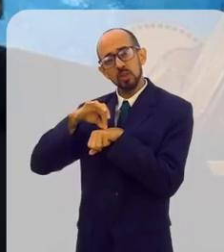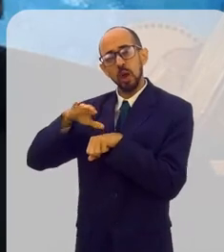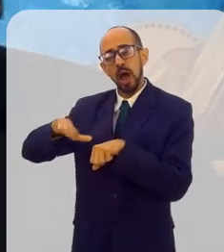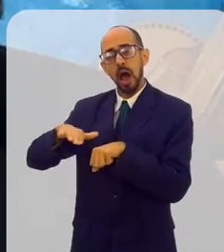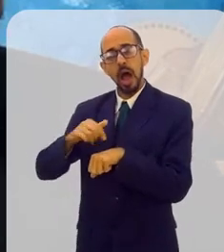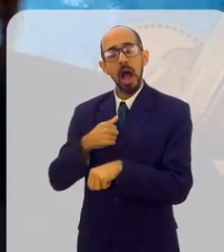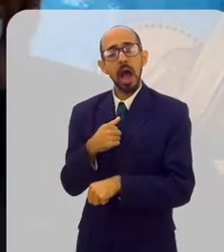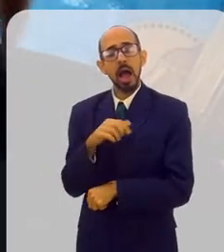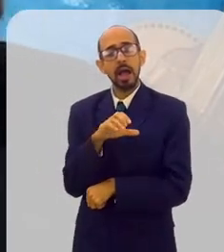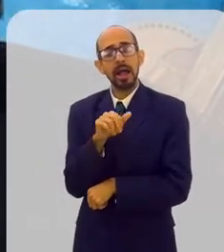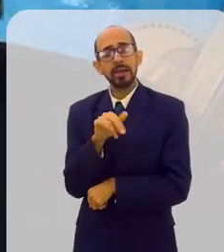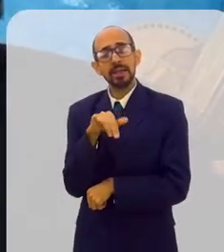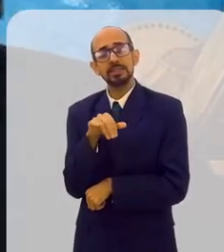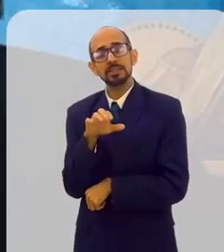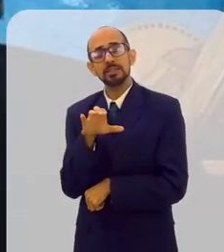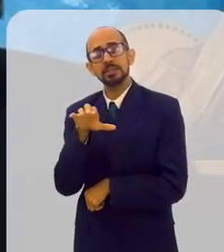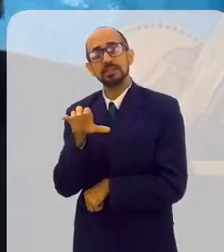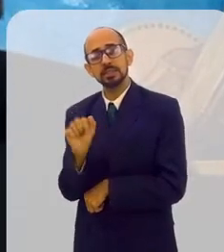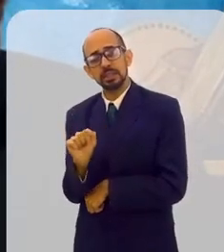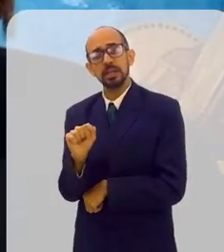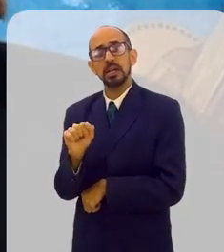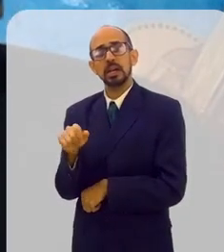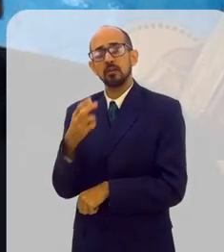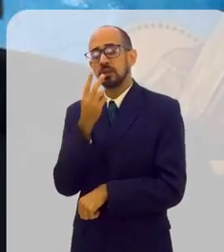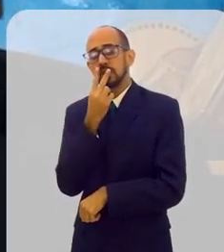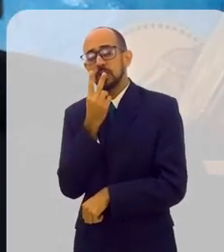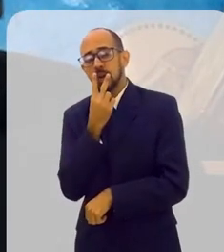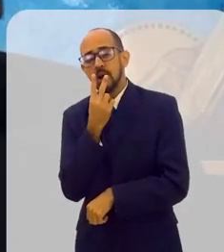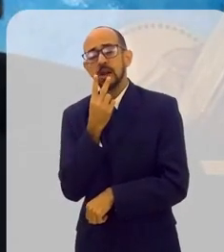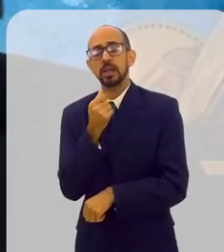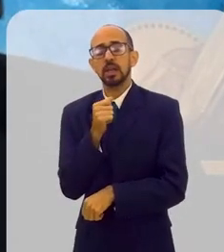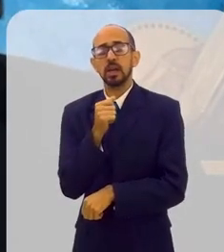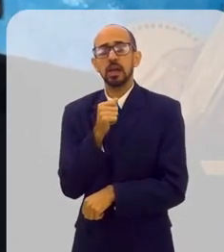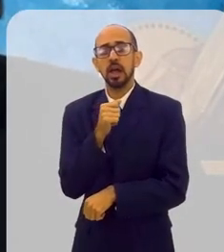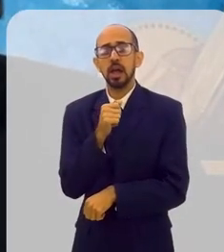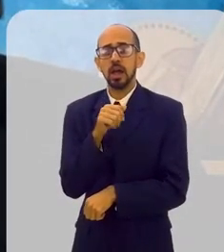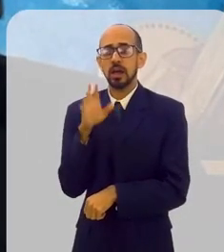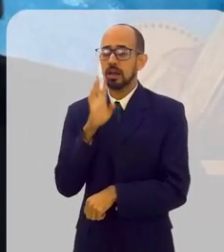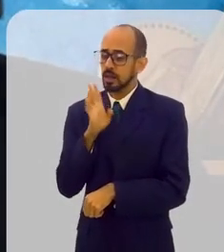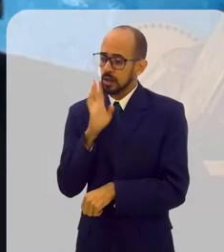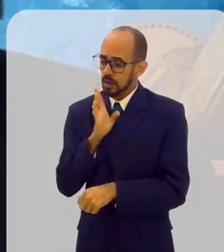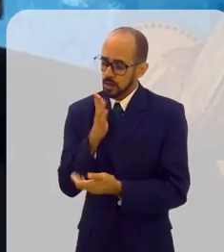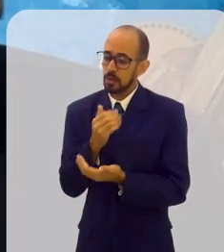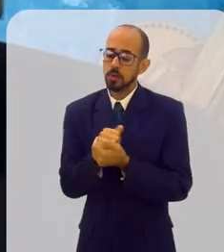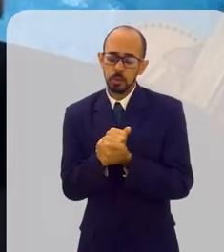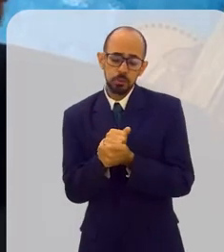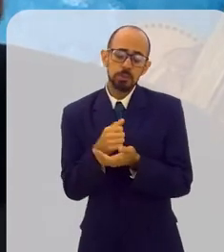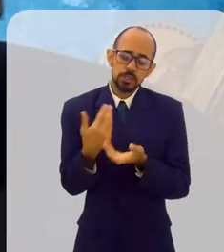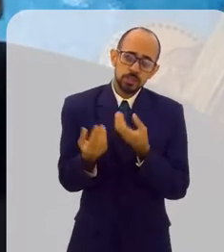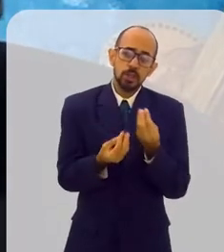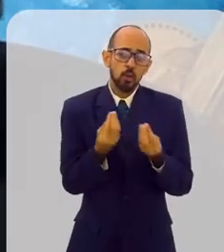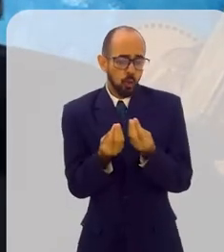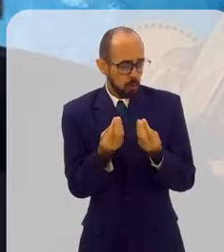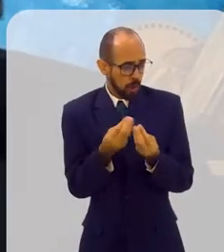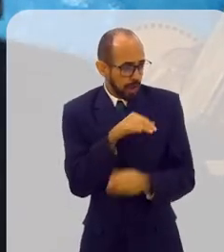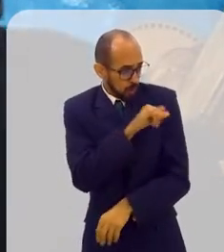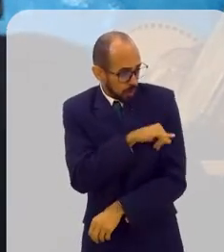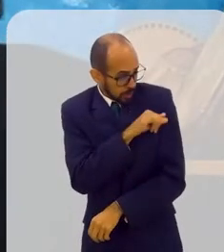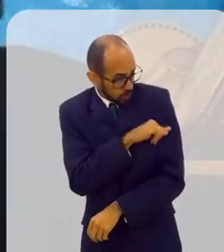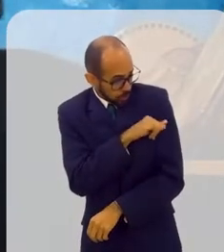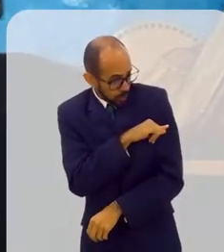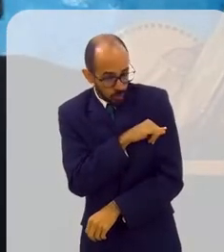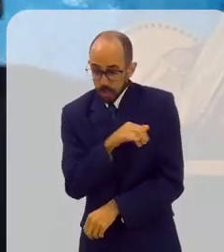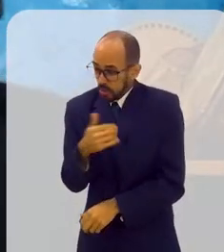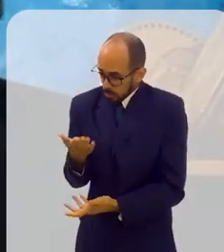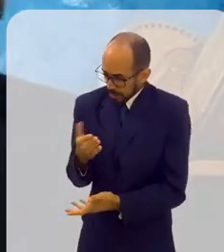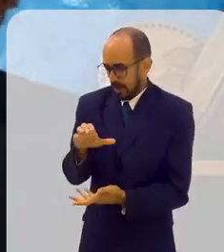da onde, Espírito Santo?" "De Cariacica e tal, já morei em Vitória." "Mas como é que tá lá agora?" "Não, agora eu tô morando no Rio de Janeiro." "Aí